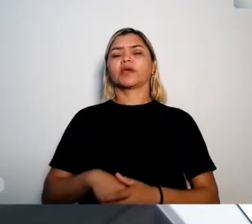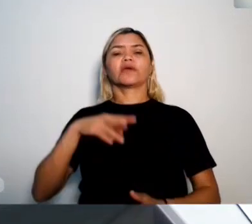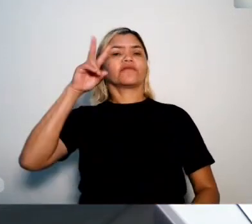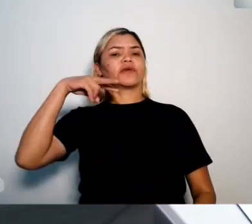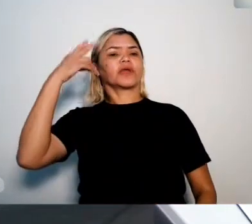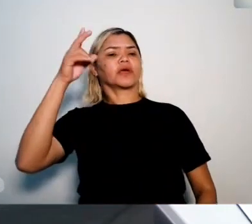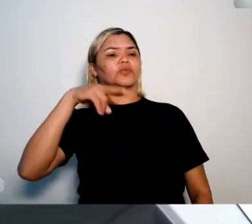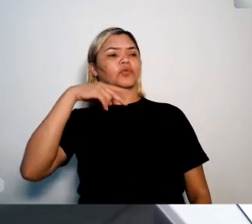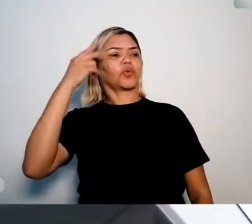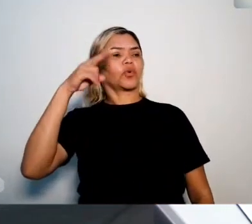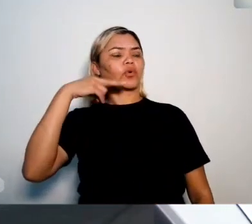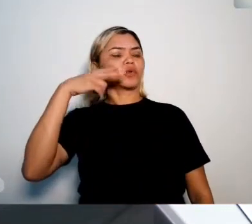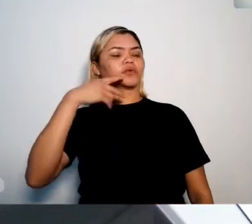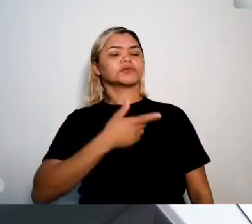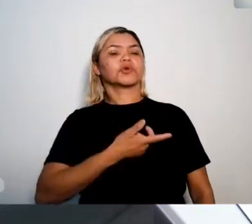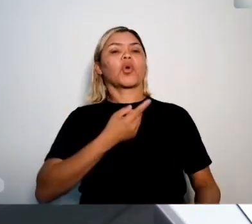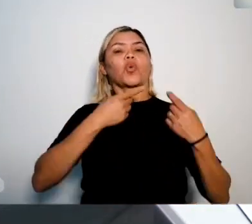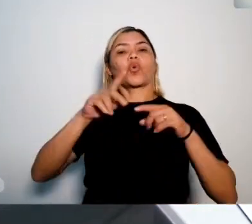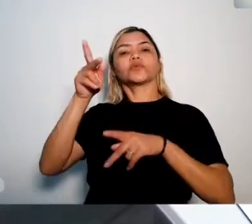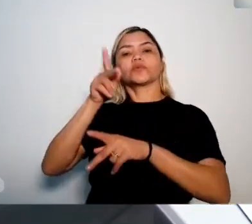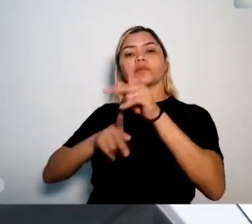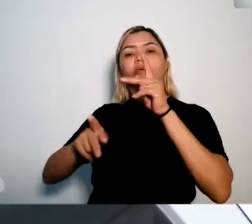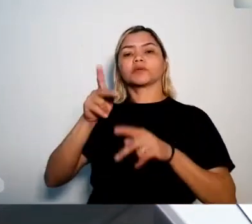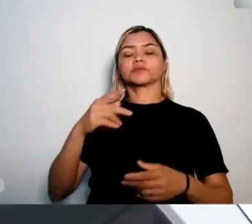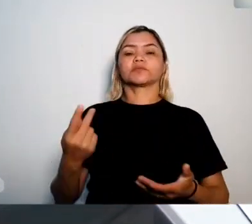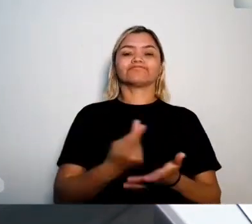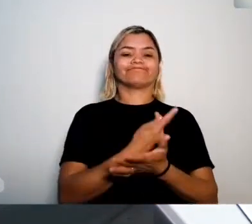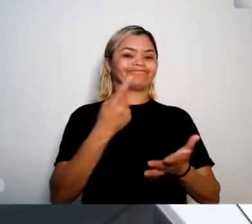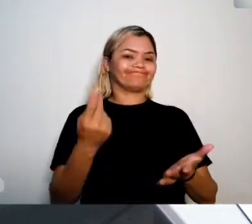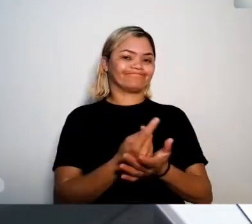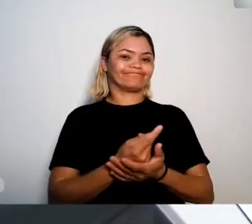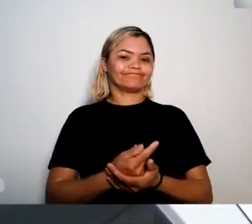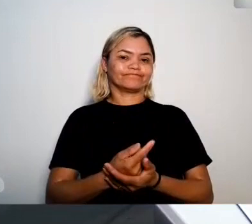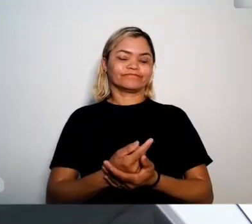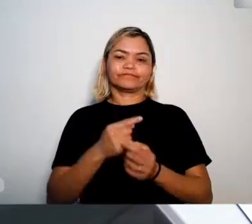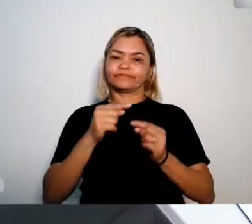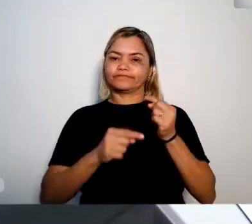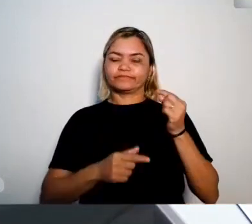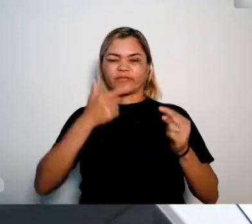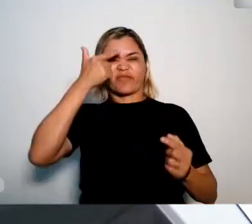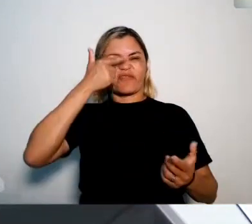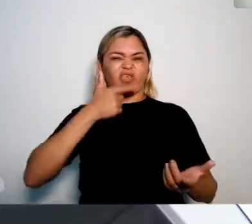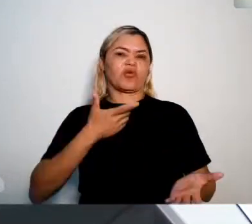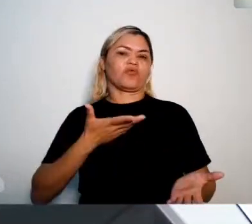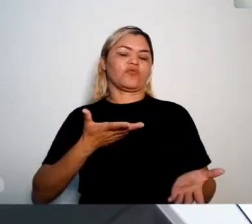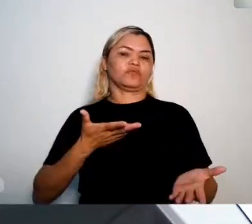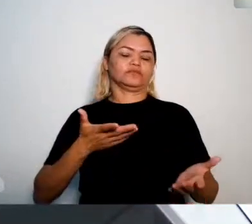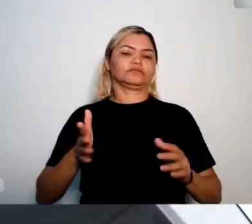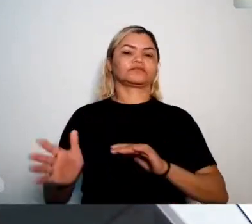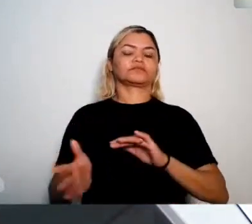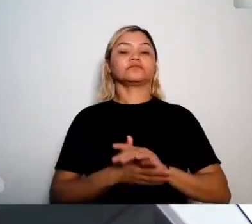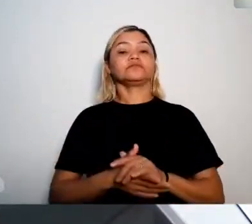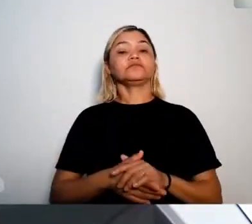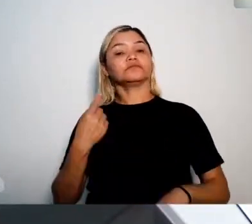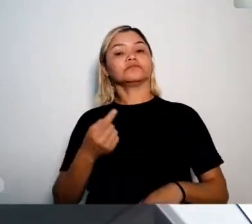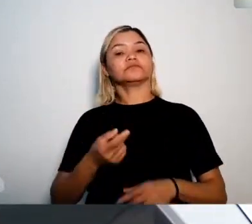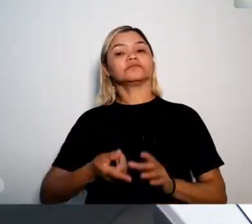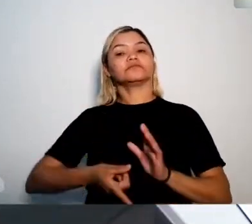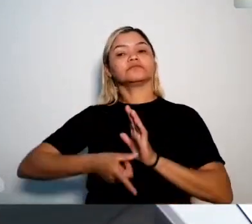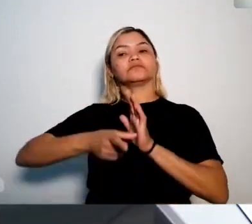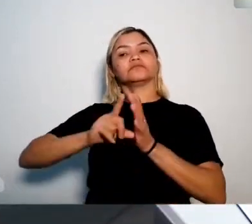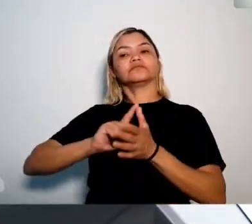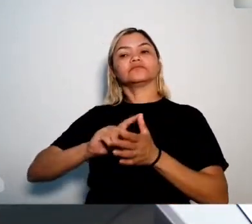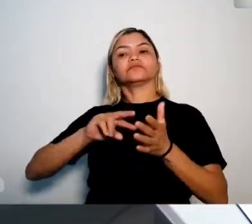contra a população, que isso aí é uma coisa até feia, né? O fato de adiar não significa